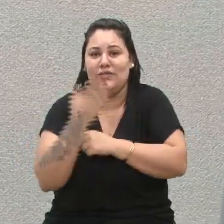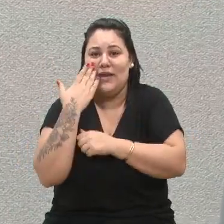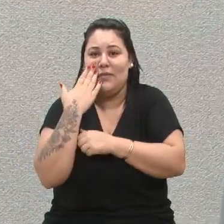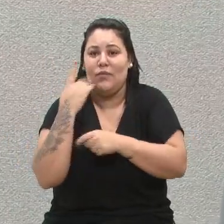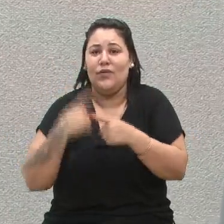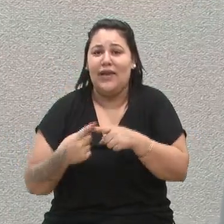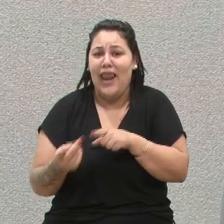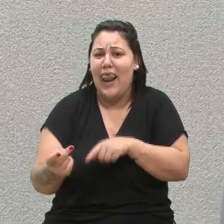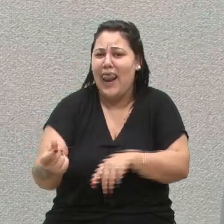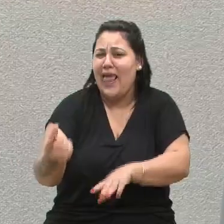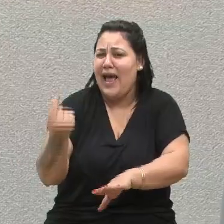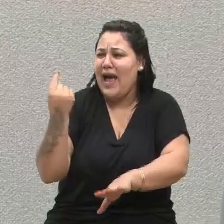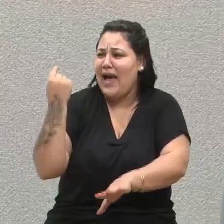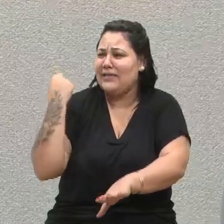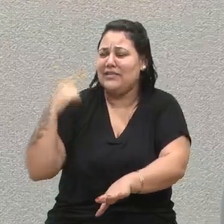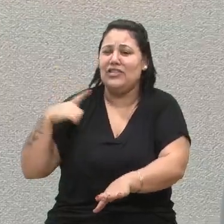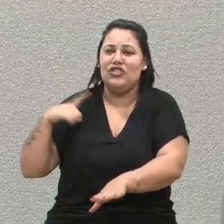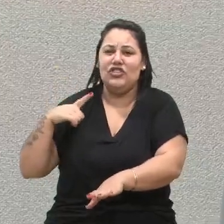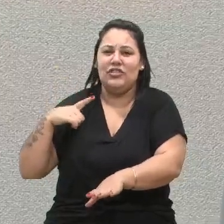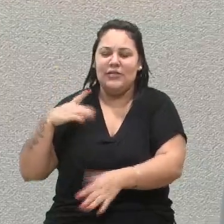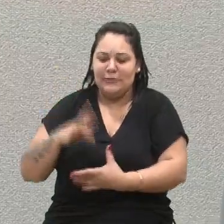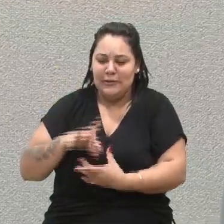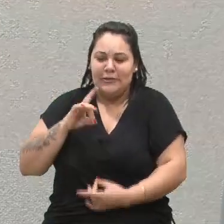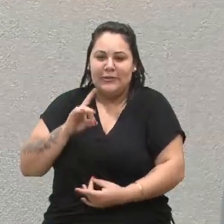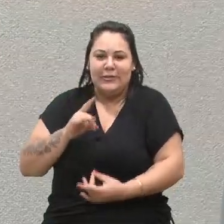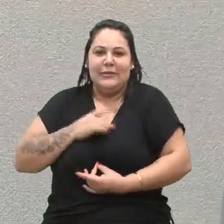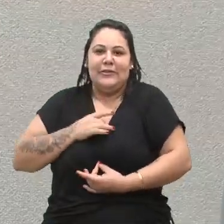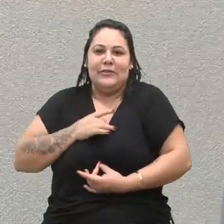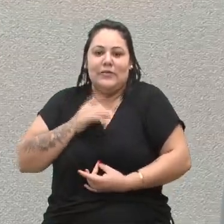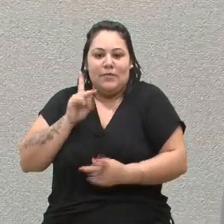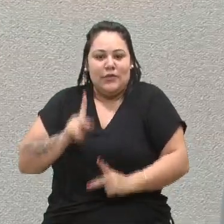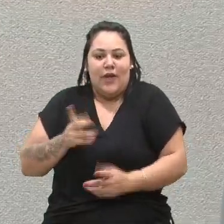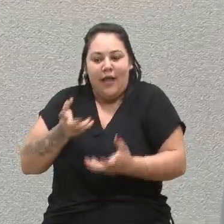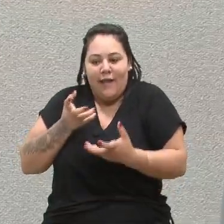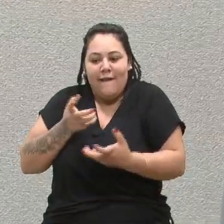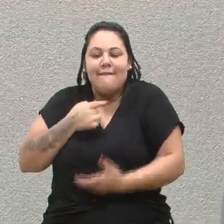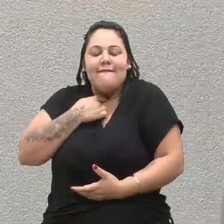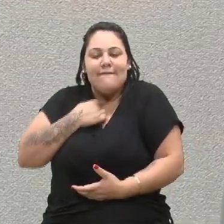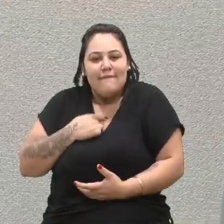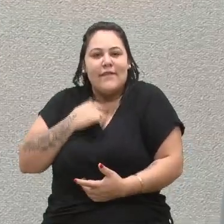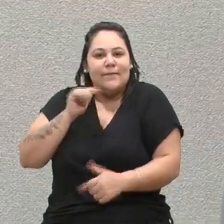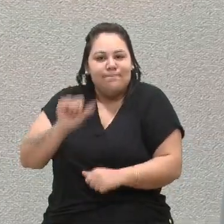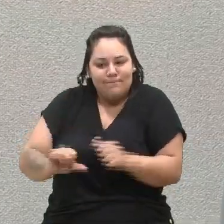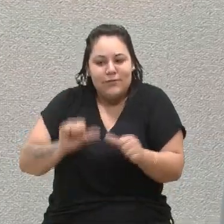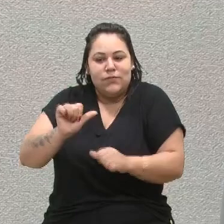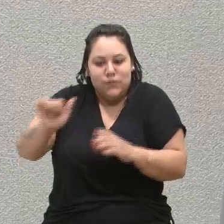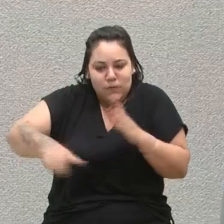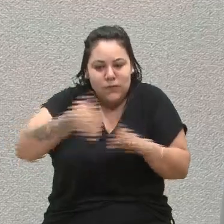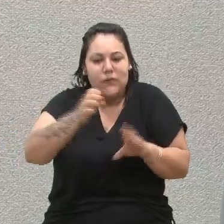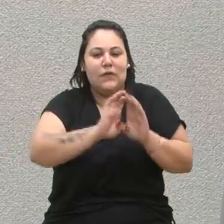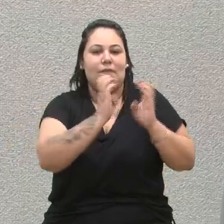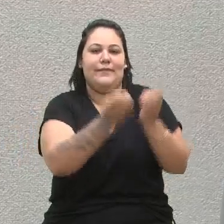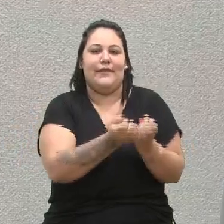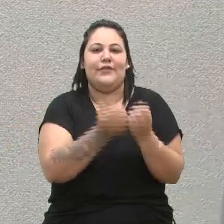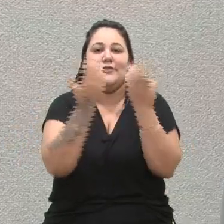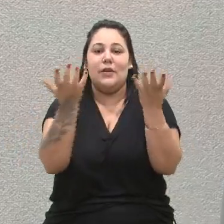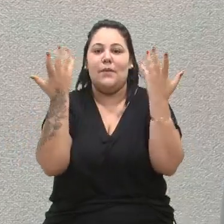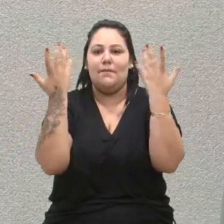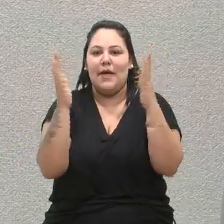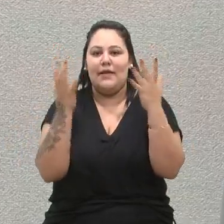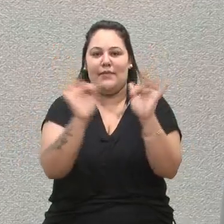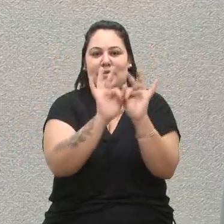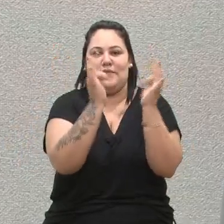já existia esse espírito, esta vontade de transformar e melhorar a sua comunidade. Então, parabéns à família